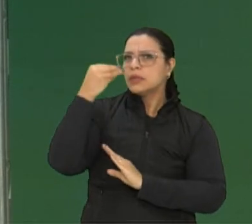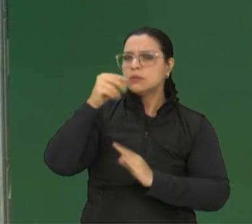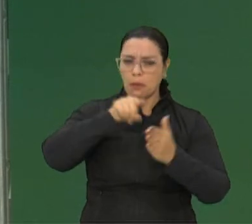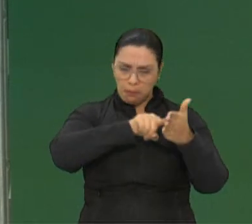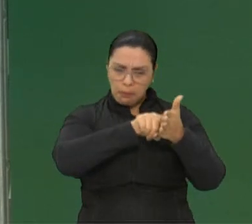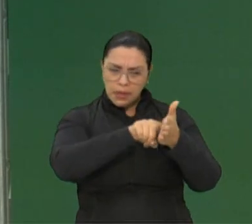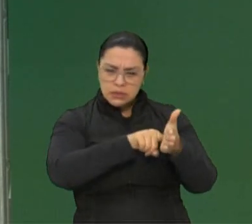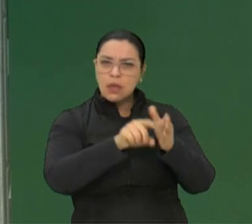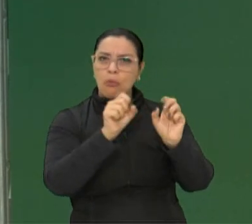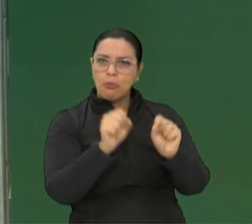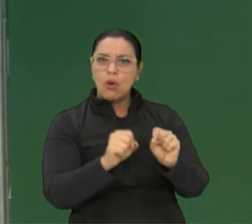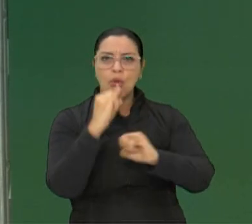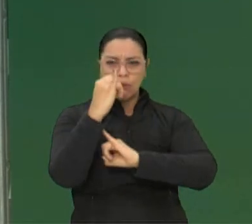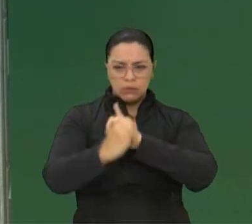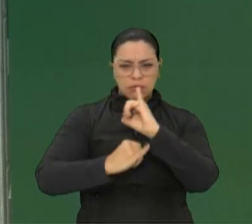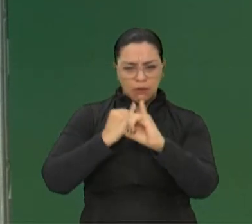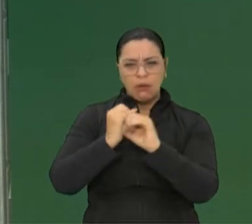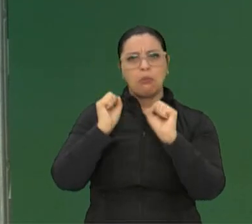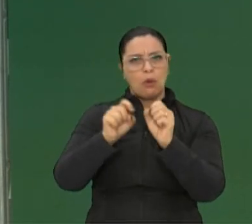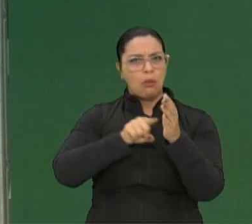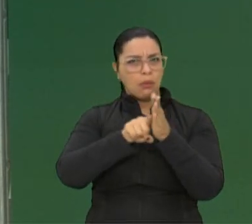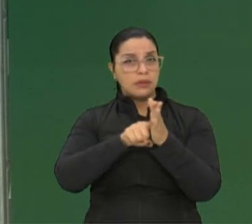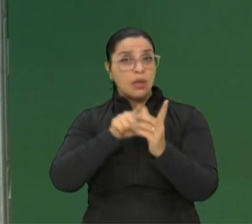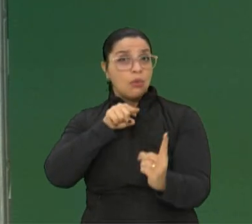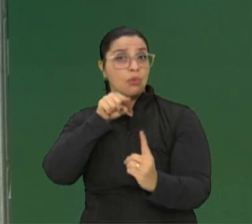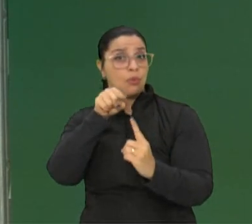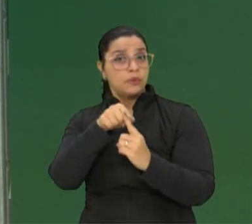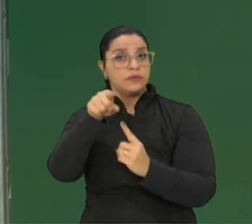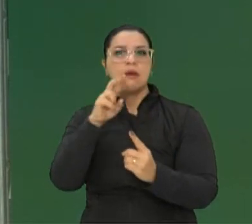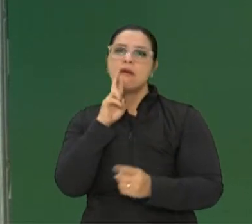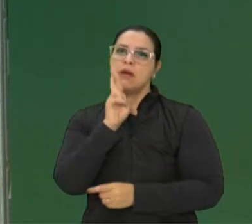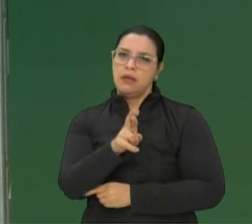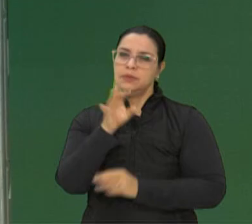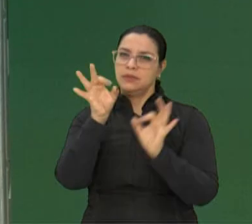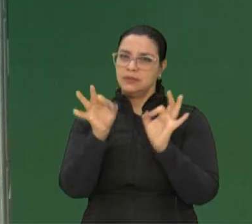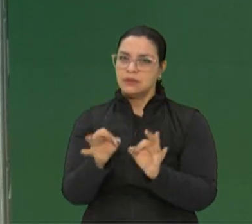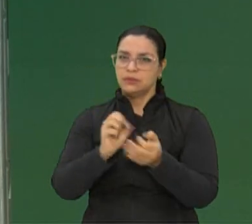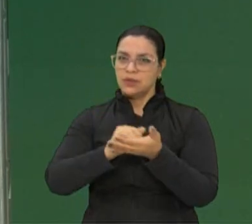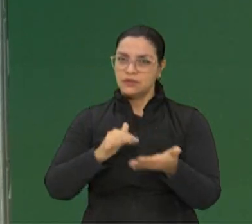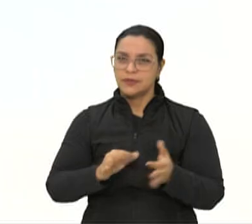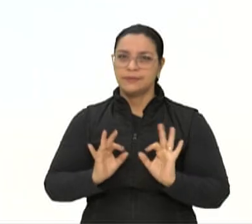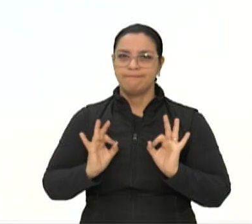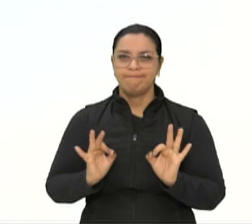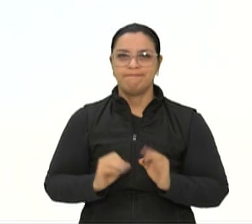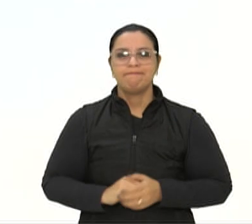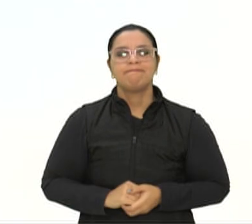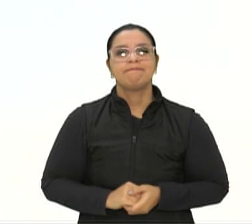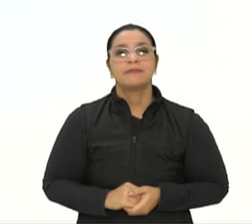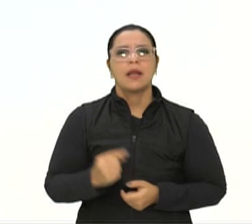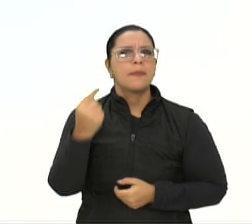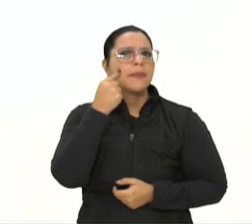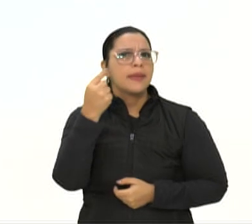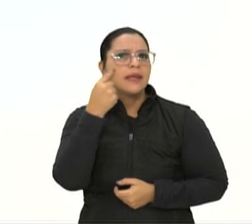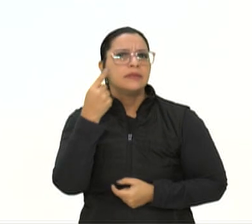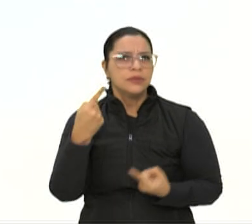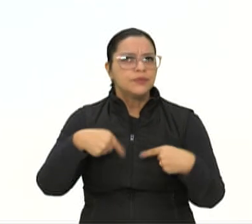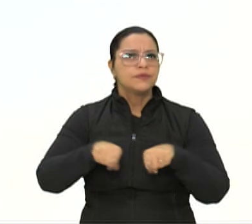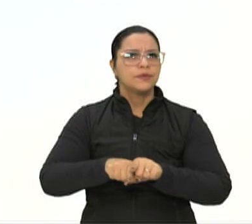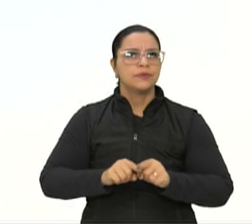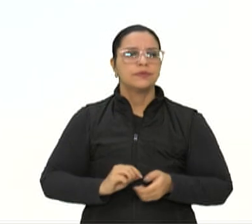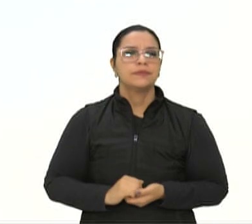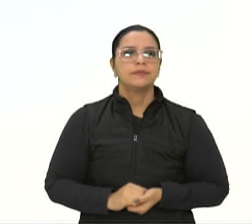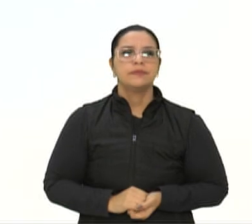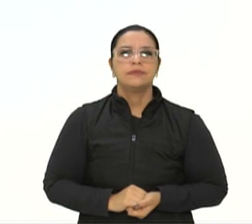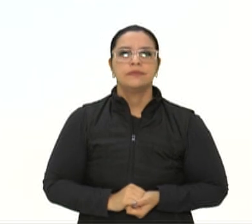se quiser, tiver acesso à internet ali, não tem problema. O objetivo é você responder isso aqui sim, beleza? Então pensa aí, depois a gente volta.